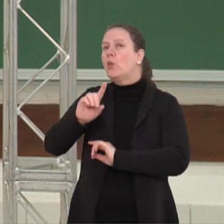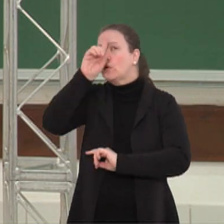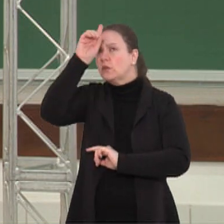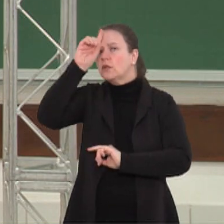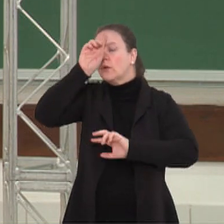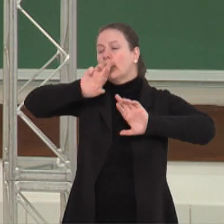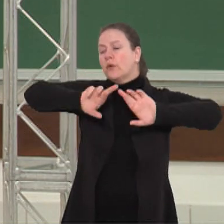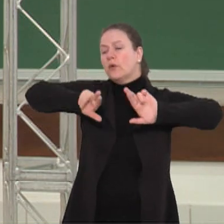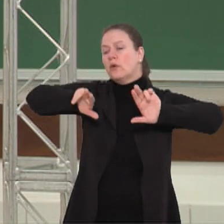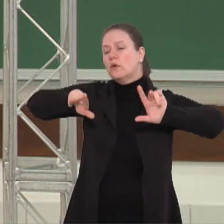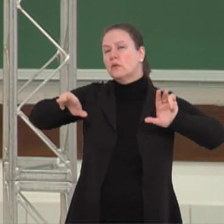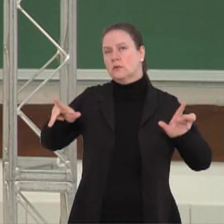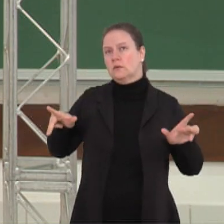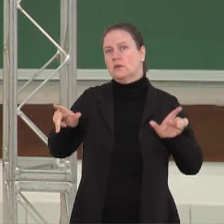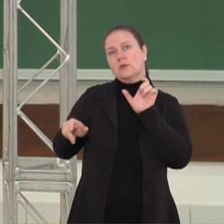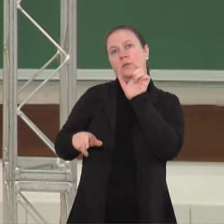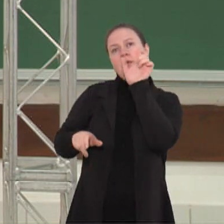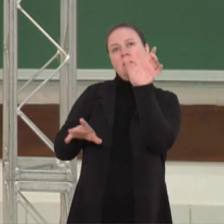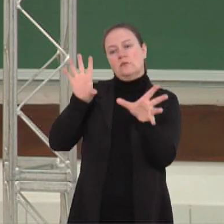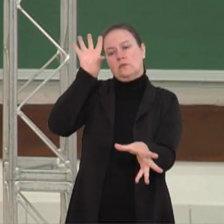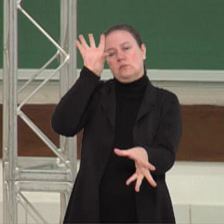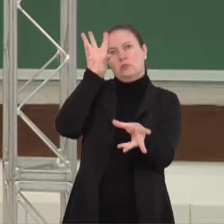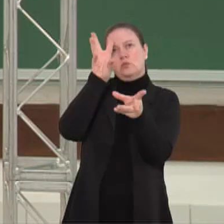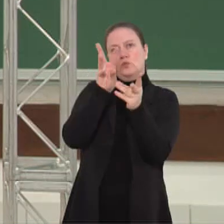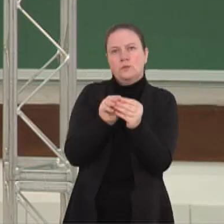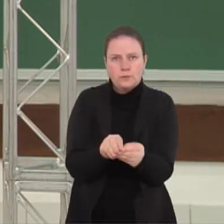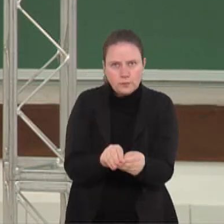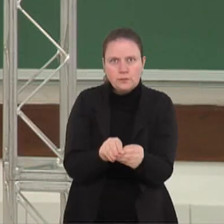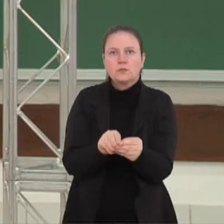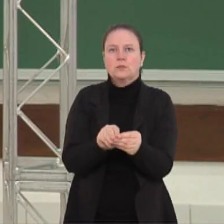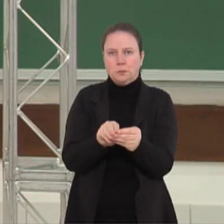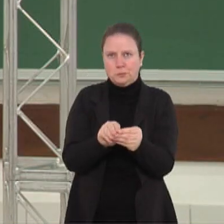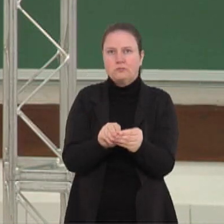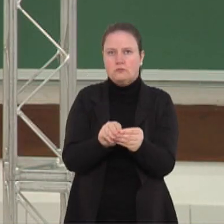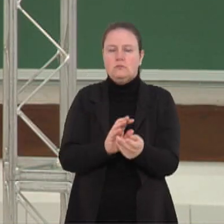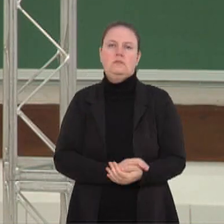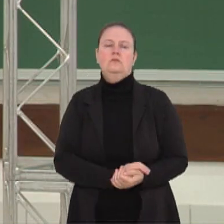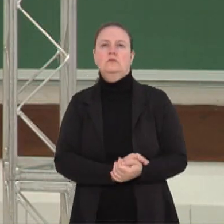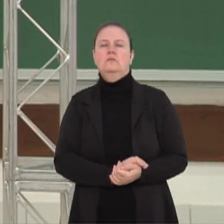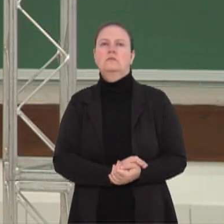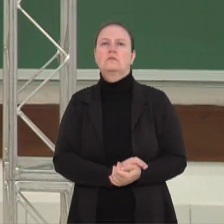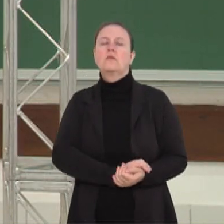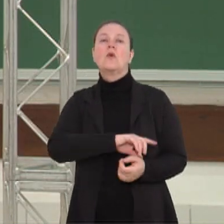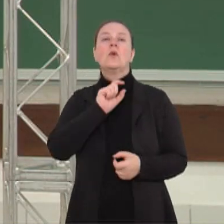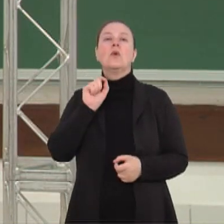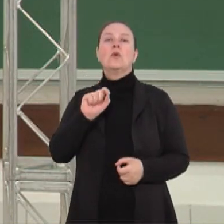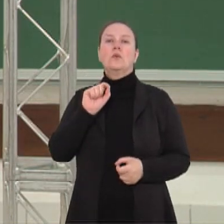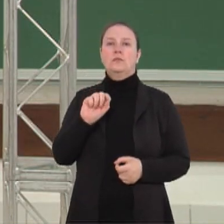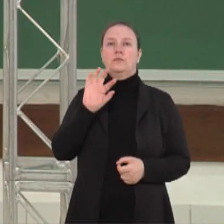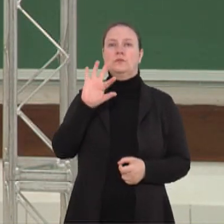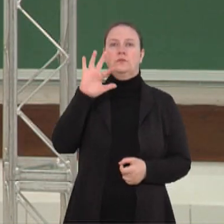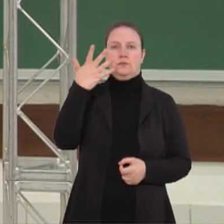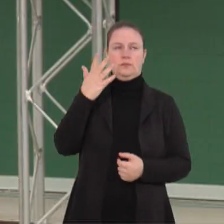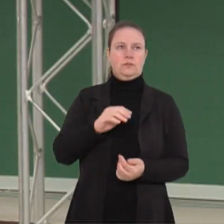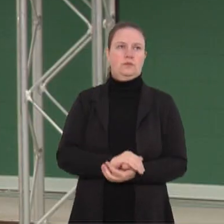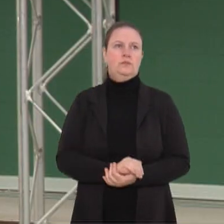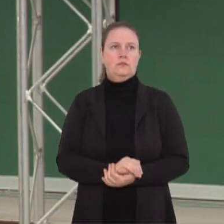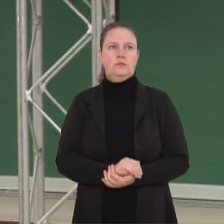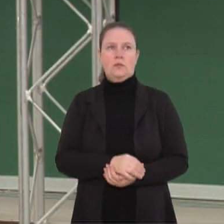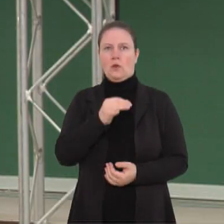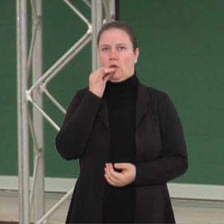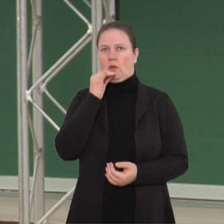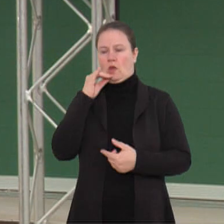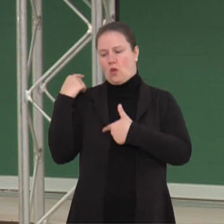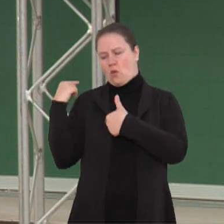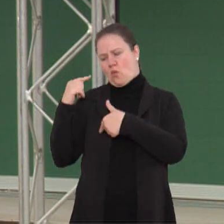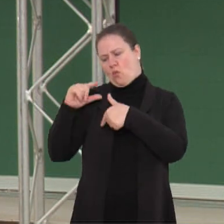está resumindo o que é uma coisa e outra. E o fato de ser aqui, ó,